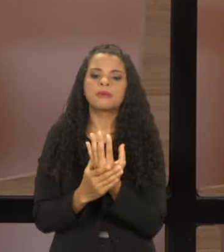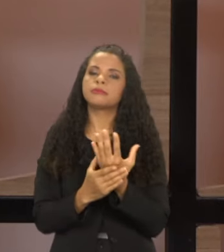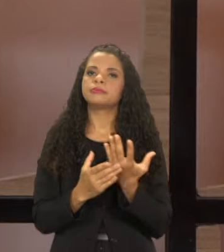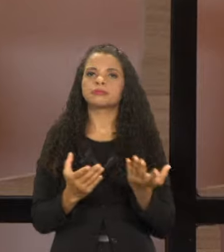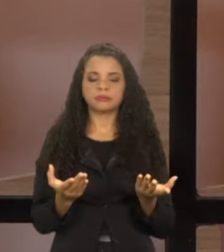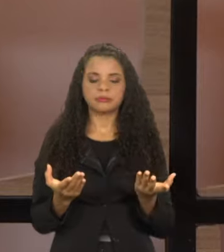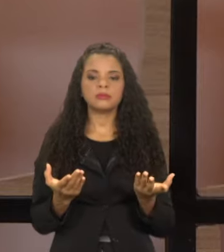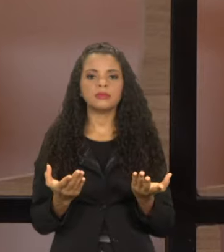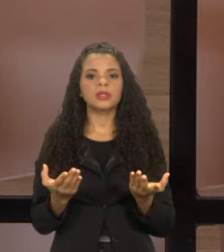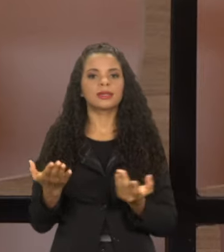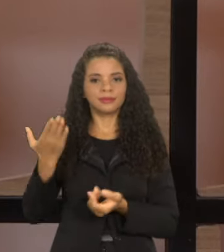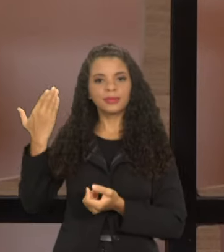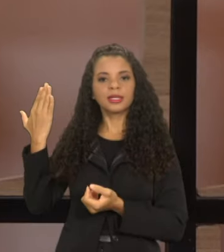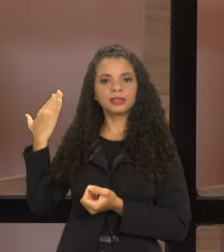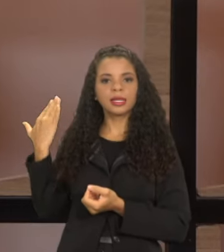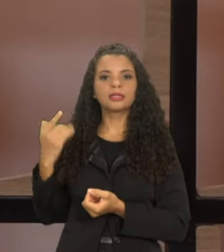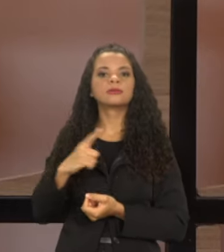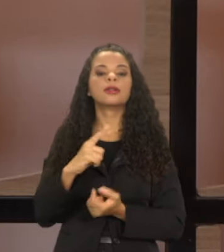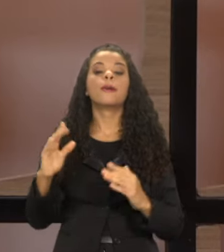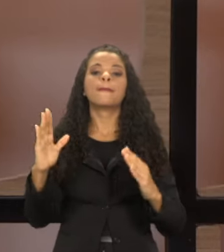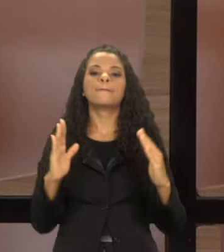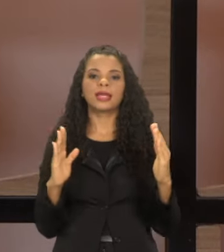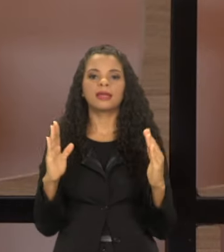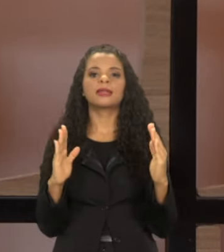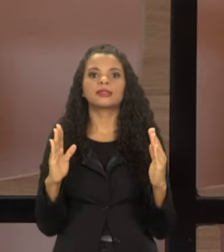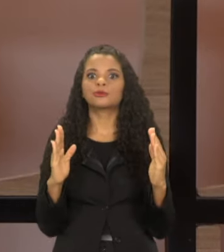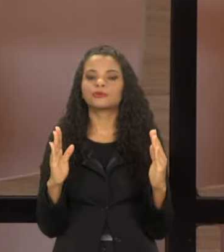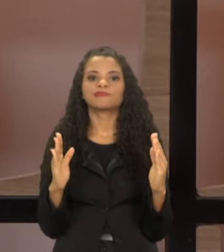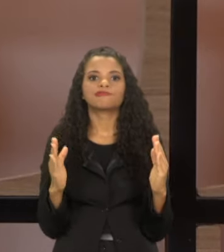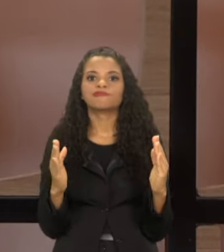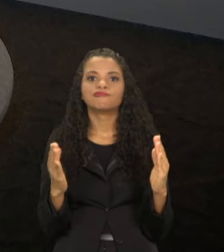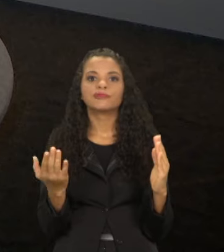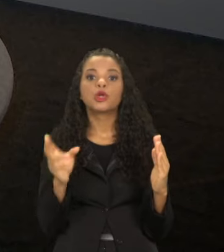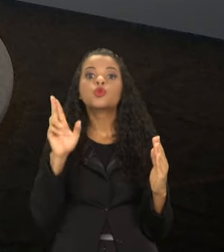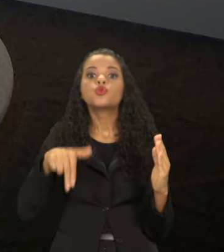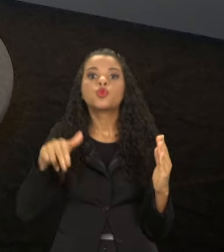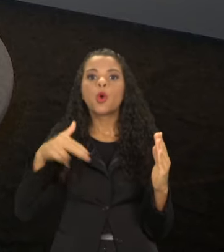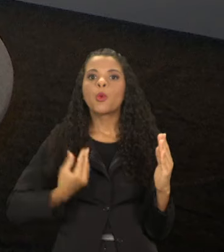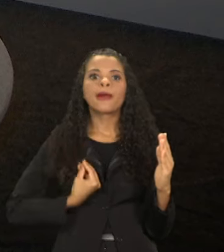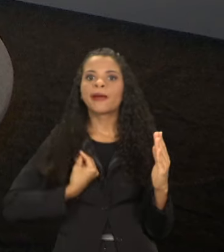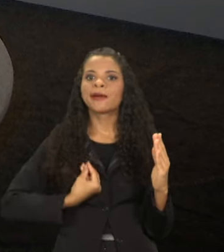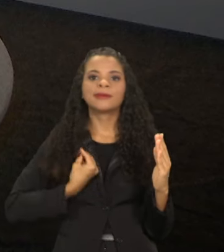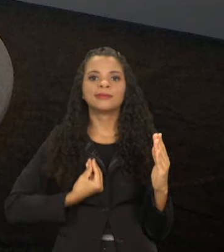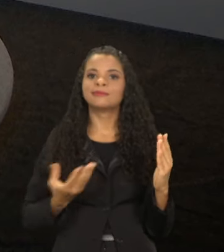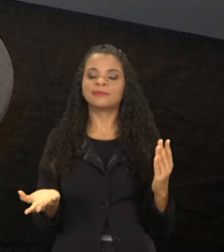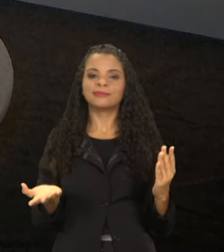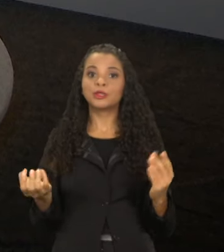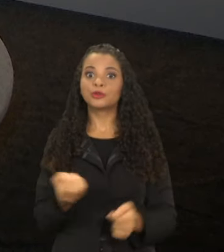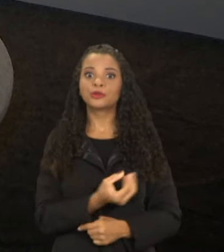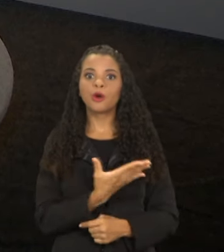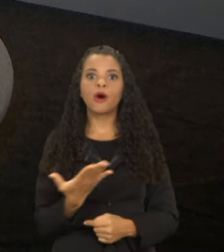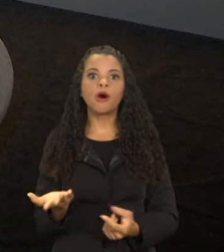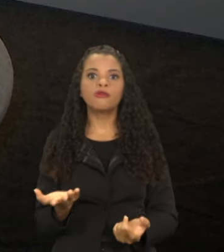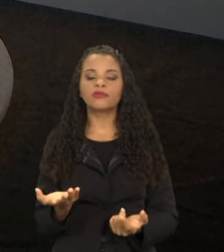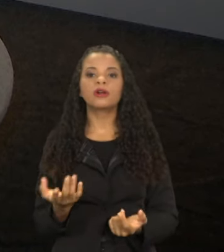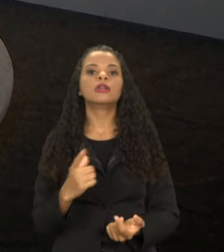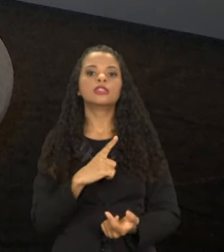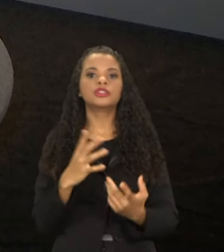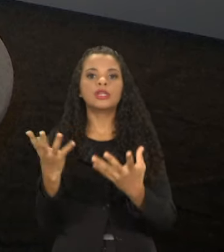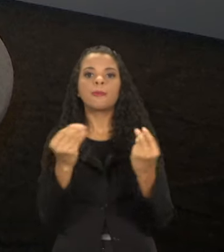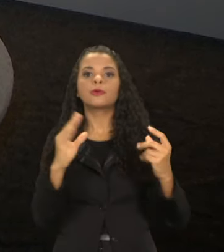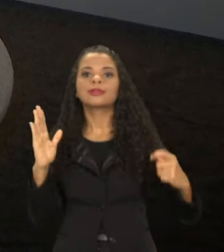vivemos naquela época um período que era inédito nossa geração. Chegavam muitas ações,